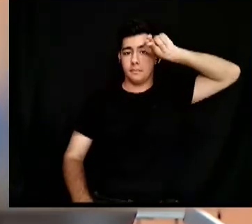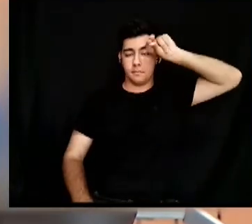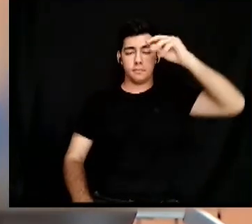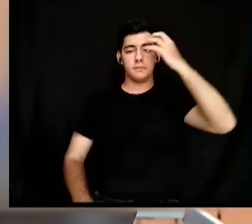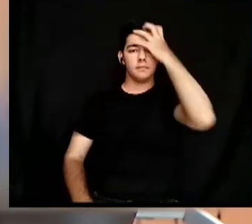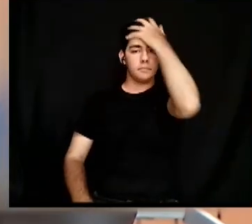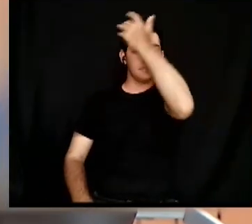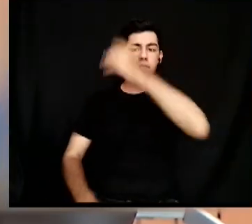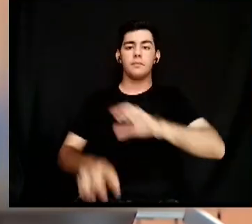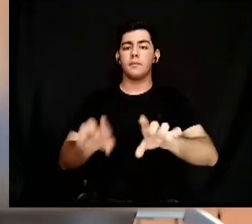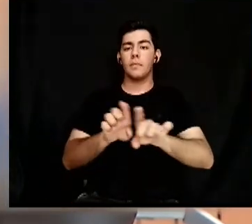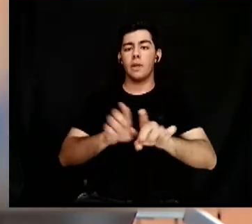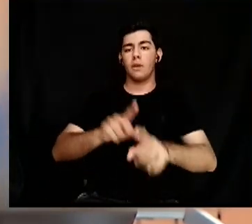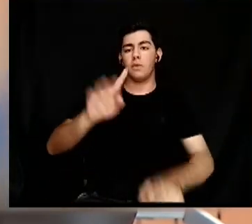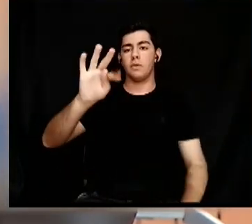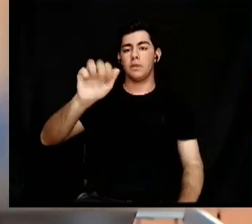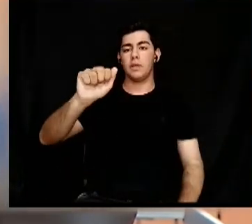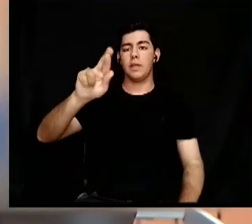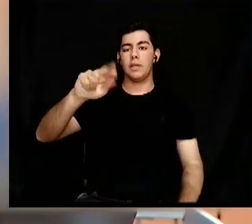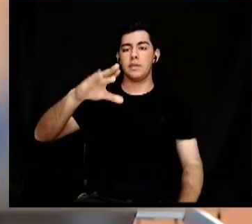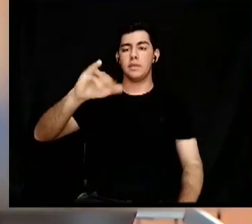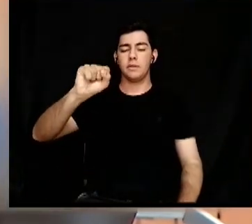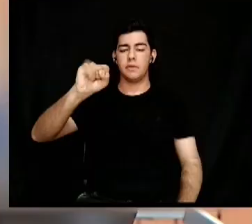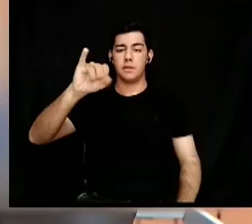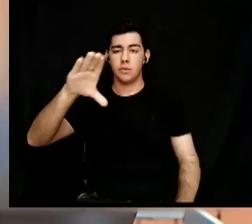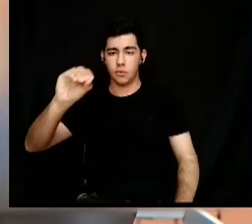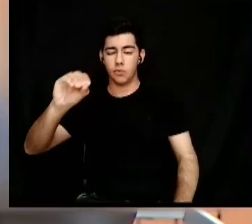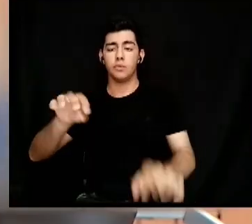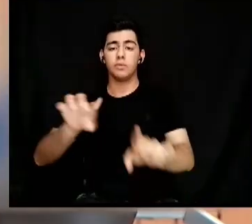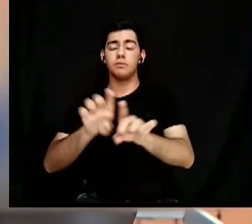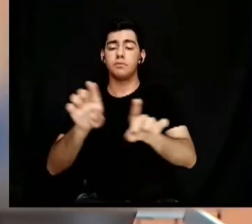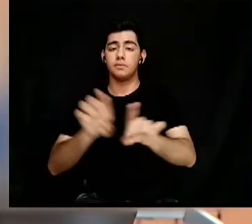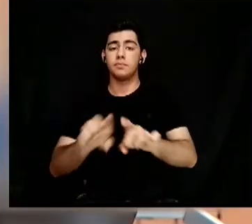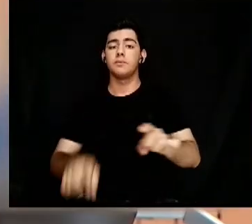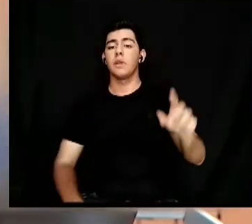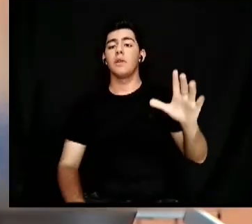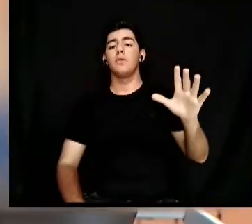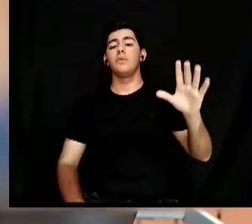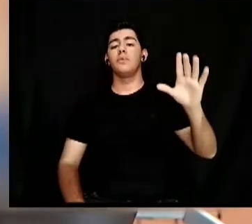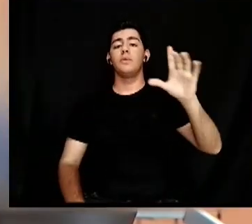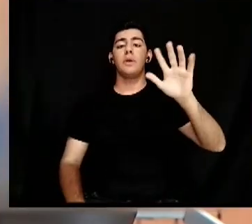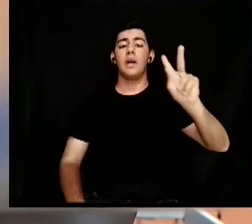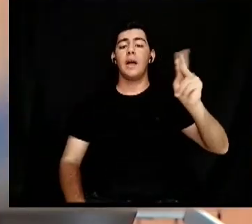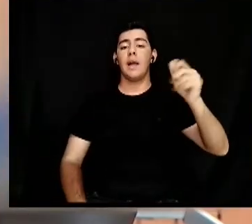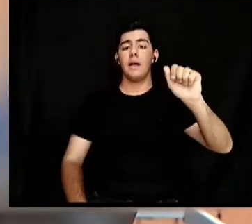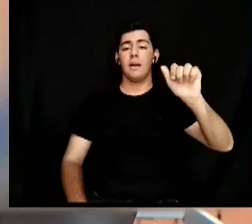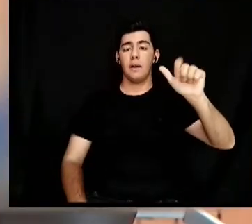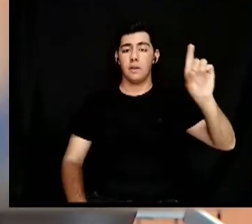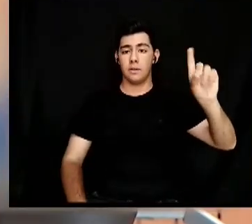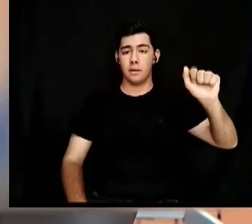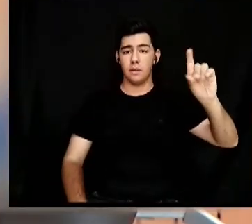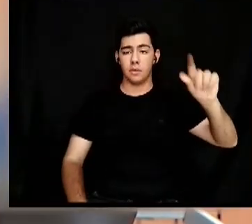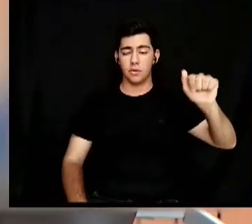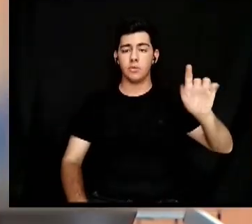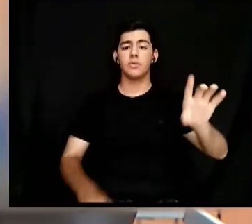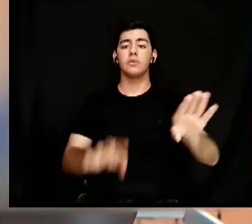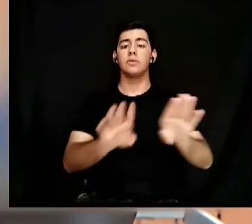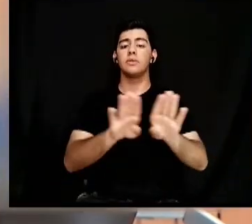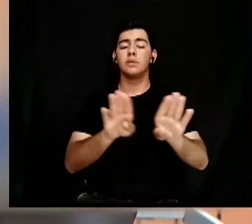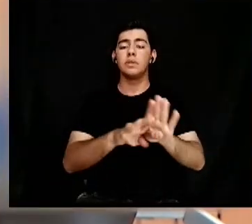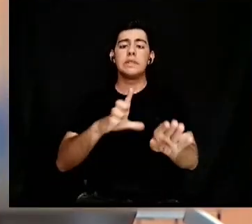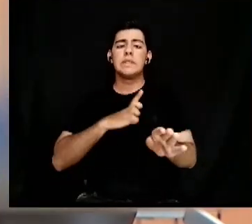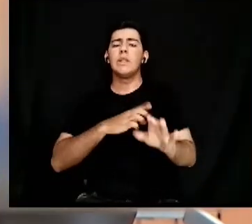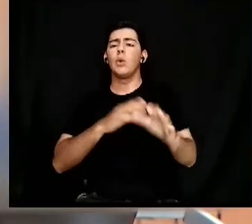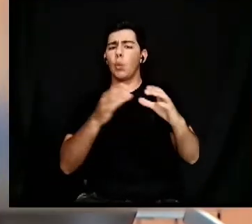e o prefeito Dário Saad. A gente tem, há quase 4 anos, o Núcleo de Estudos de Políticas Públicas